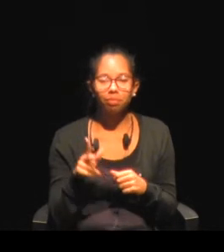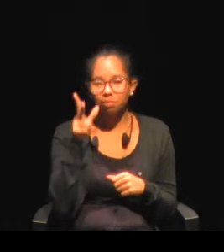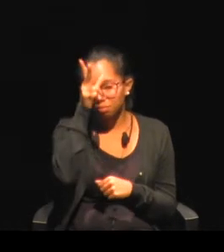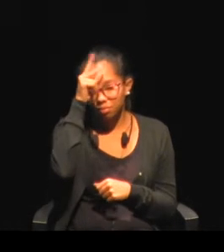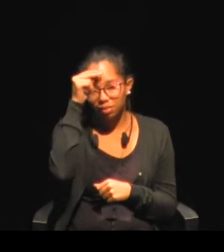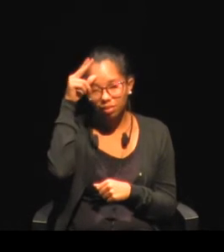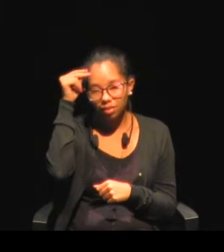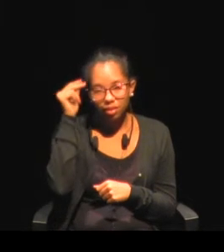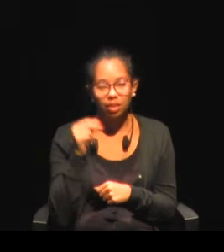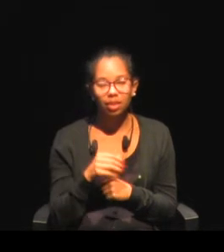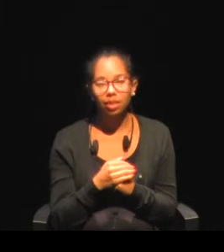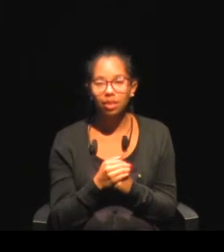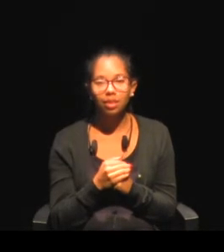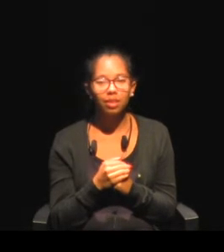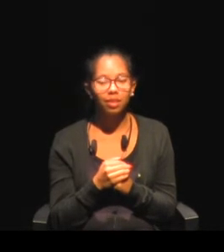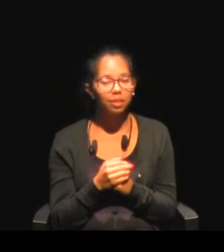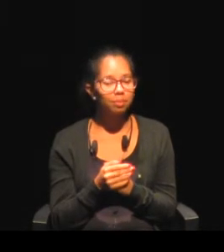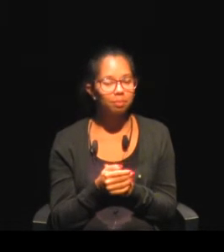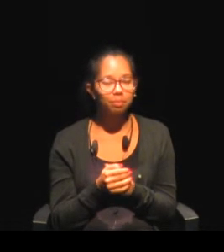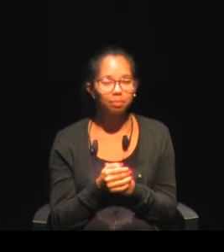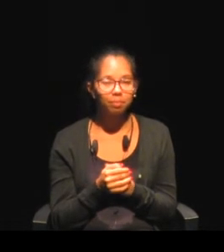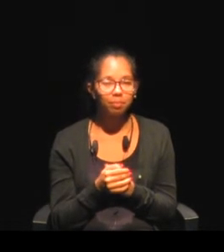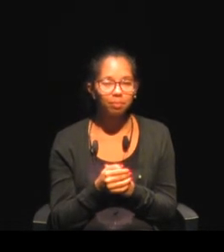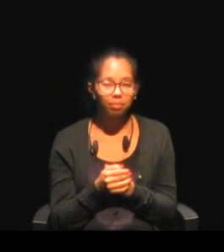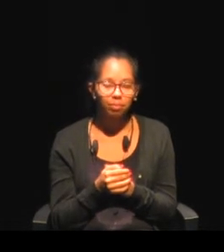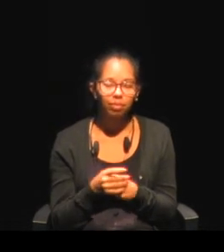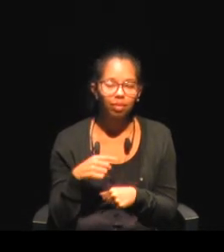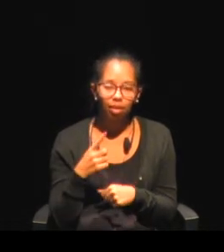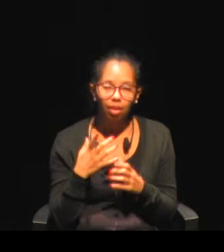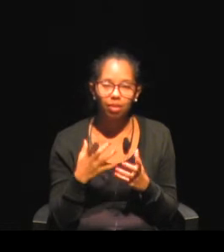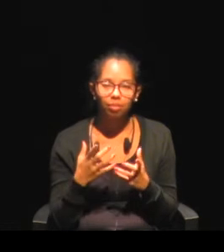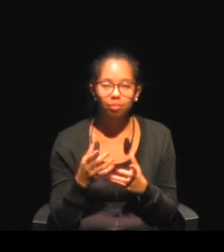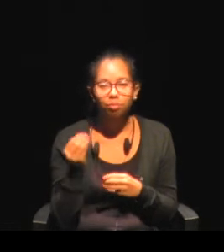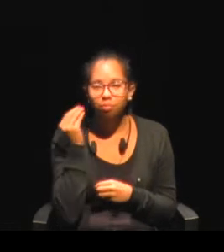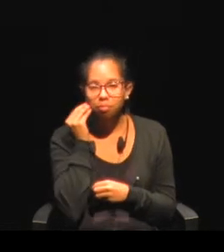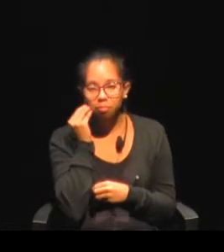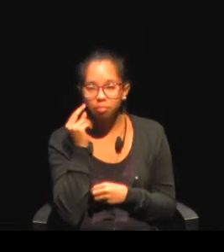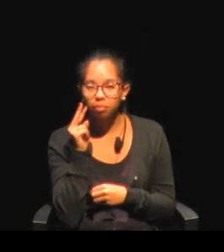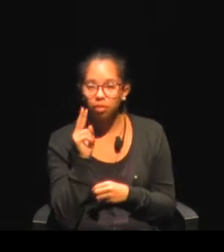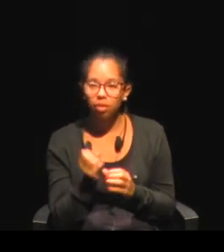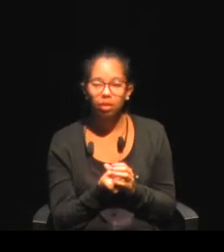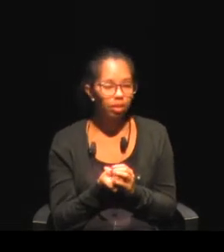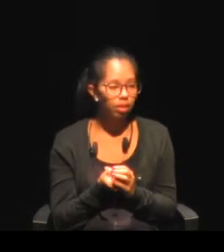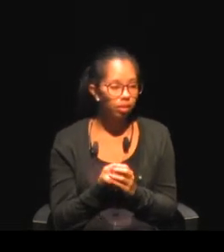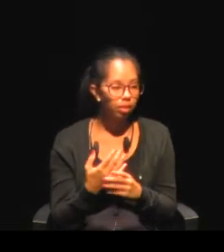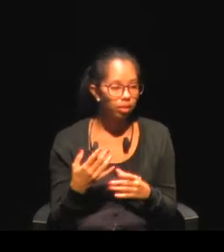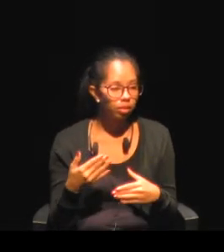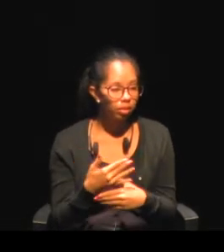arquitetura. E, nesse caso, a arquitetura ela foi abusadíssima. A gente propôs uma